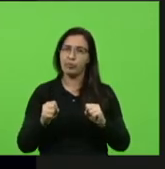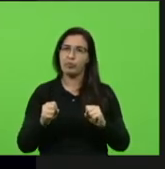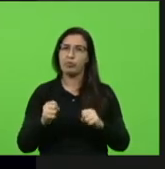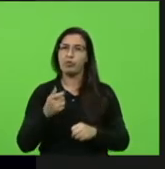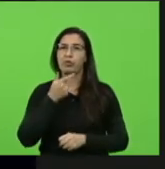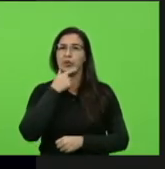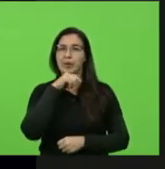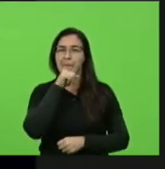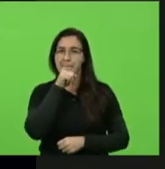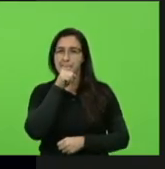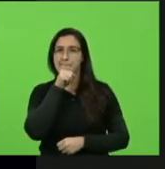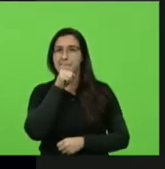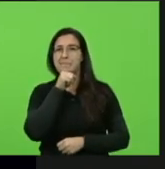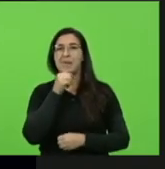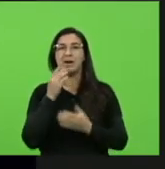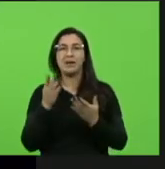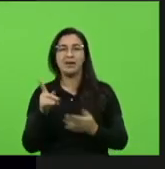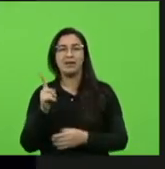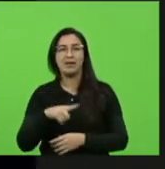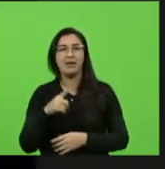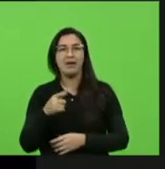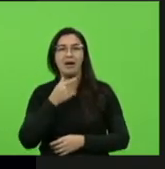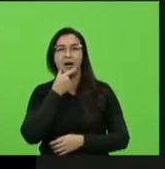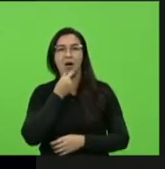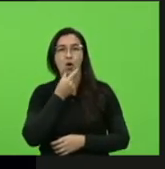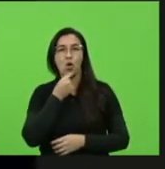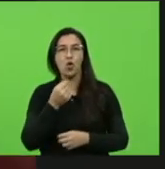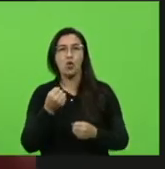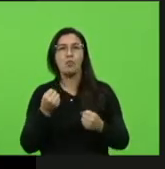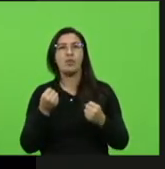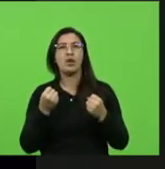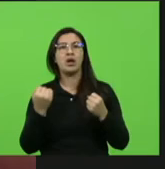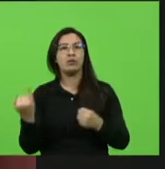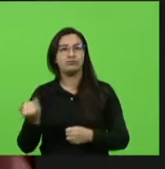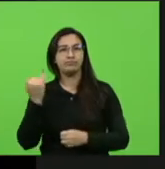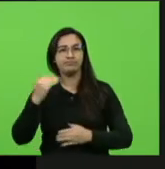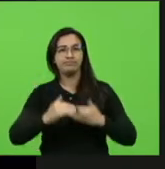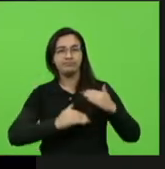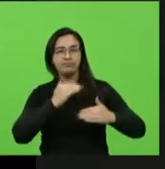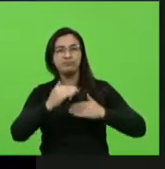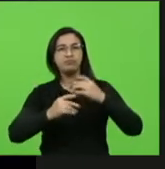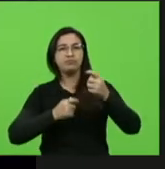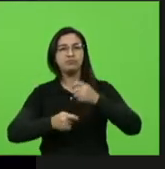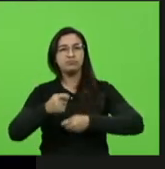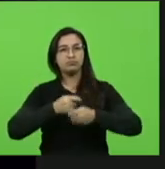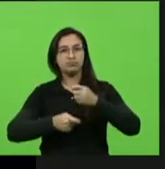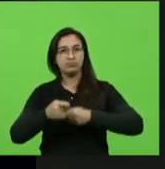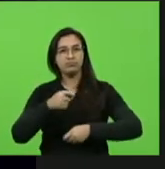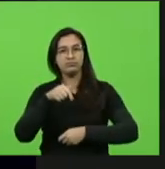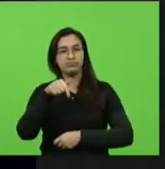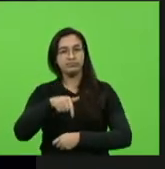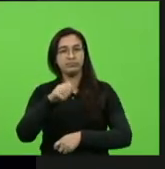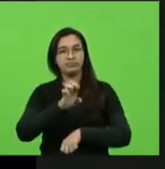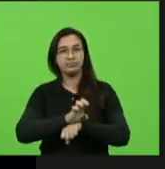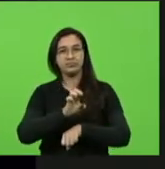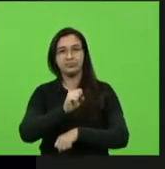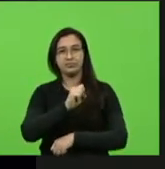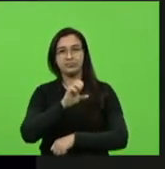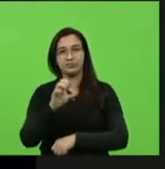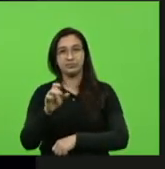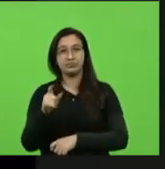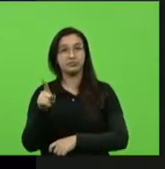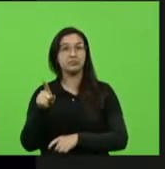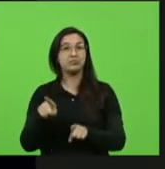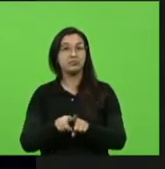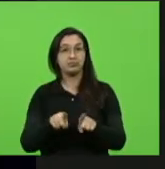nenhuma foi um grande homem para o desenvolvimento econômico do nosso estado e também